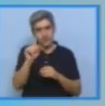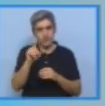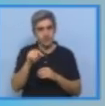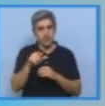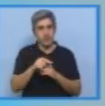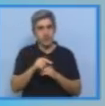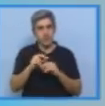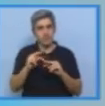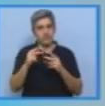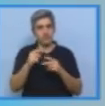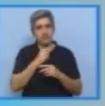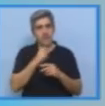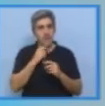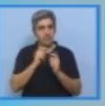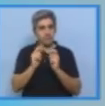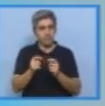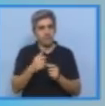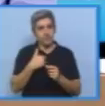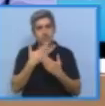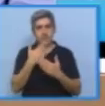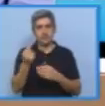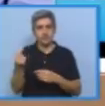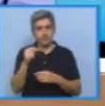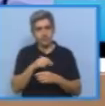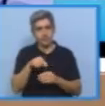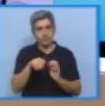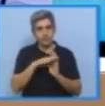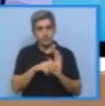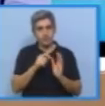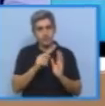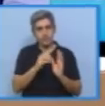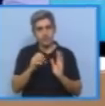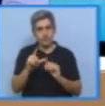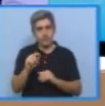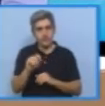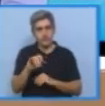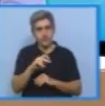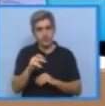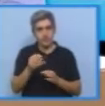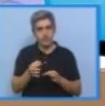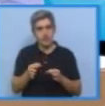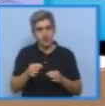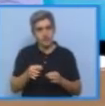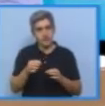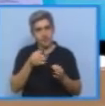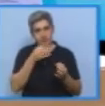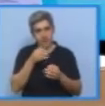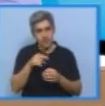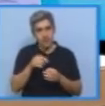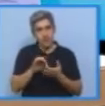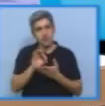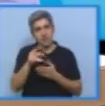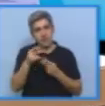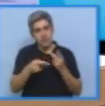na ordenação sacerdotal, e que agradeço terem estado aqui no programa Eclésia a antecipar não só as pistas